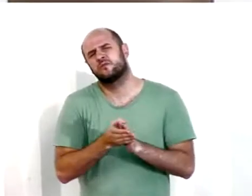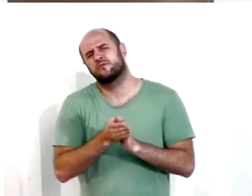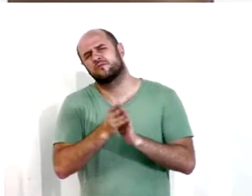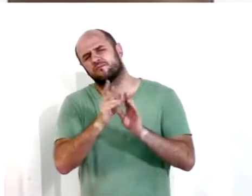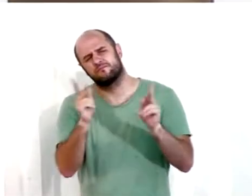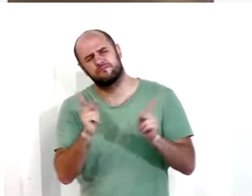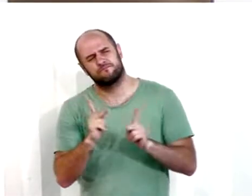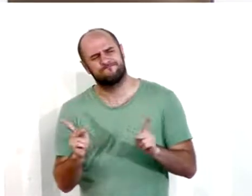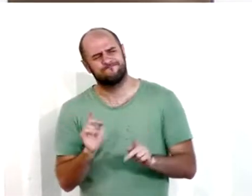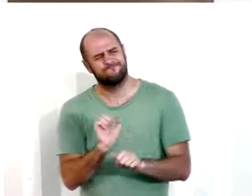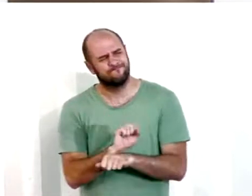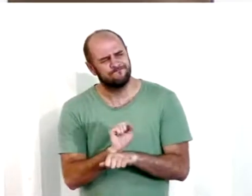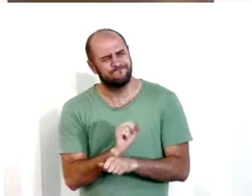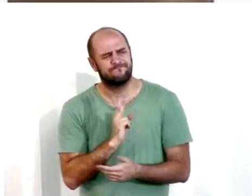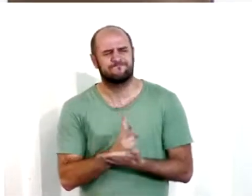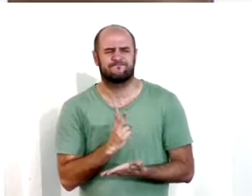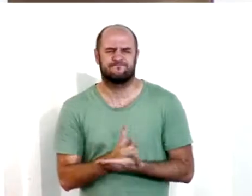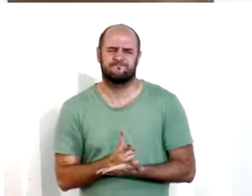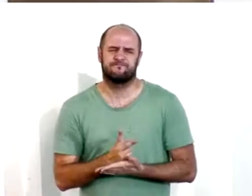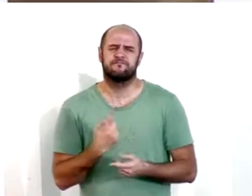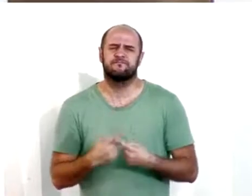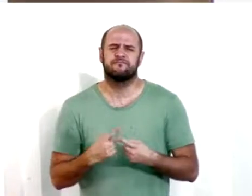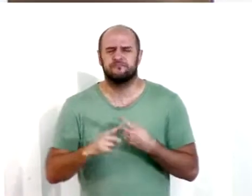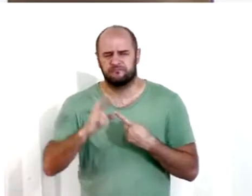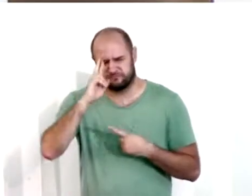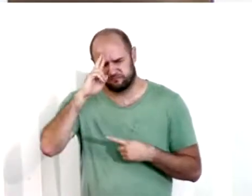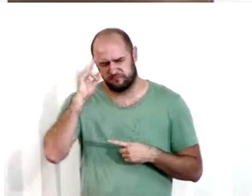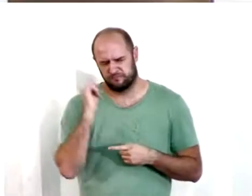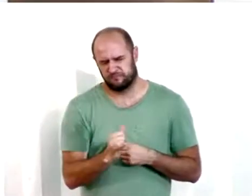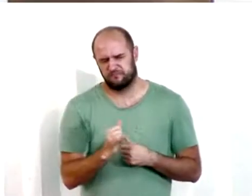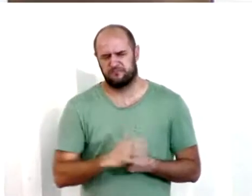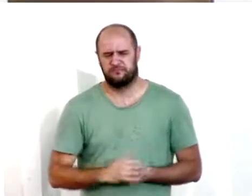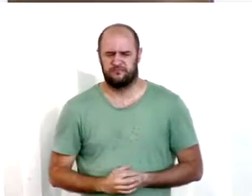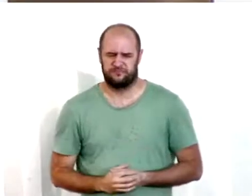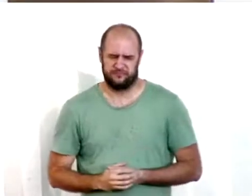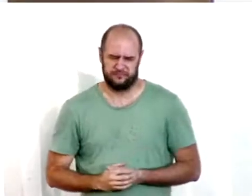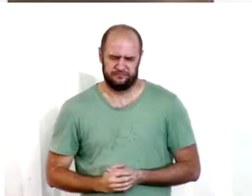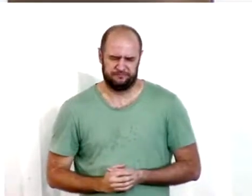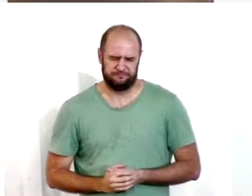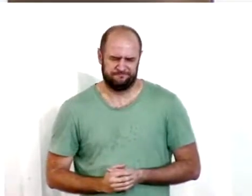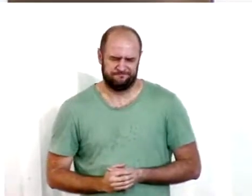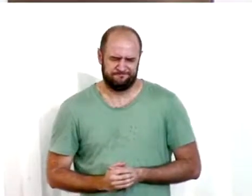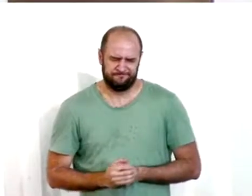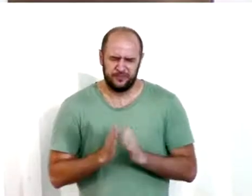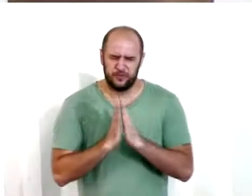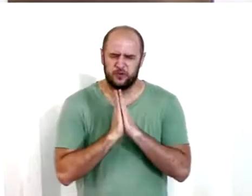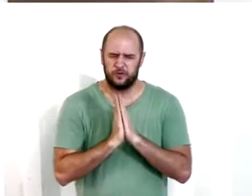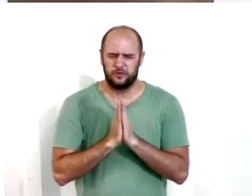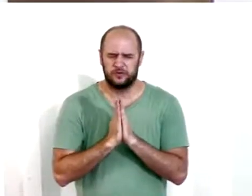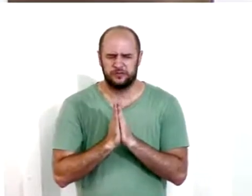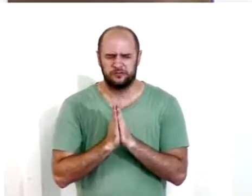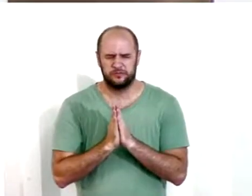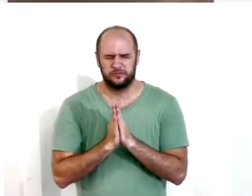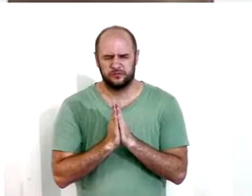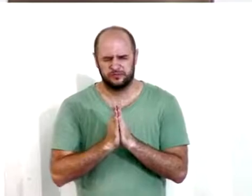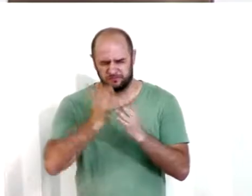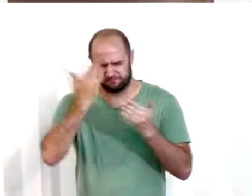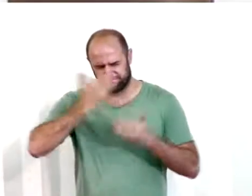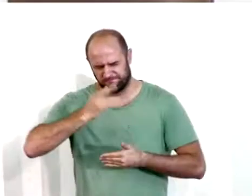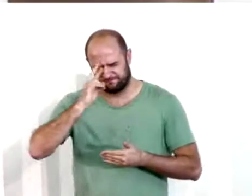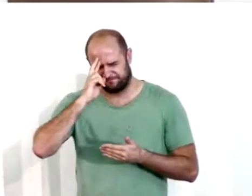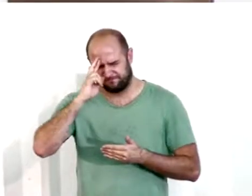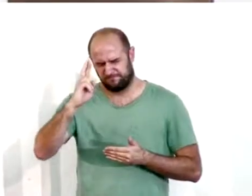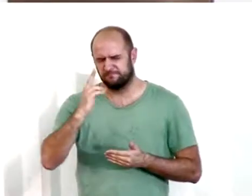paz, esperança, pois é isso que o Senhor faz ao revelar seu plano. É a nossa oração, pedindo que o Senhor use o